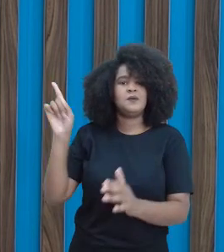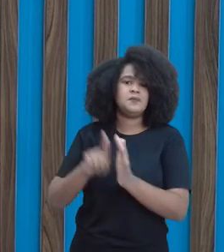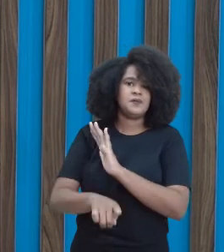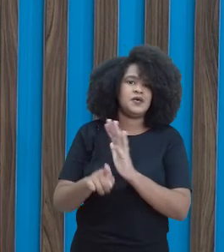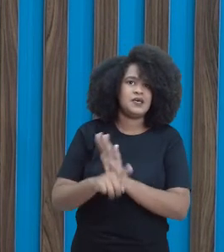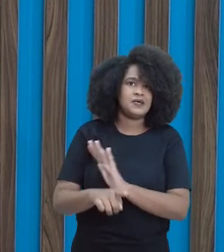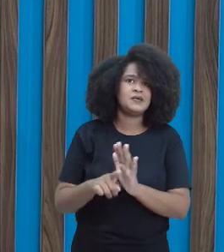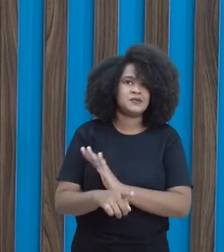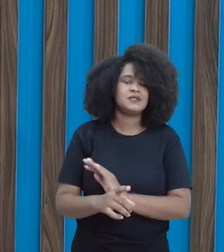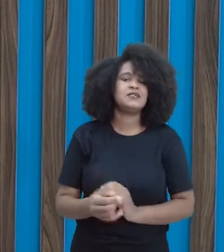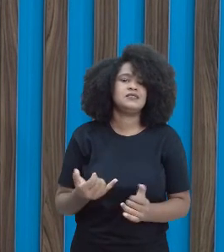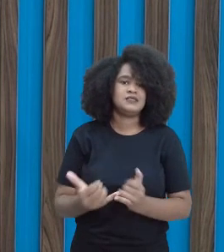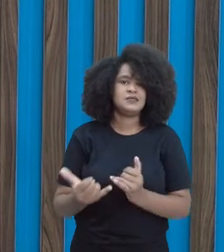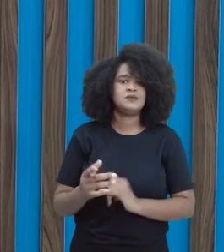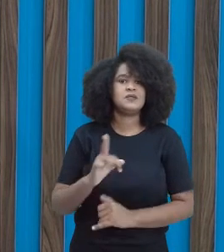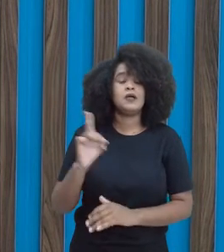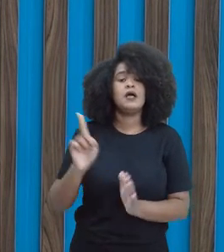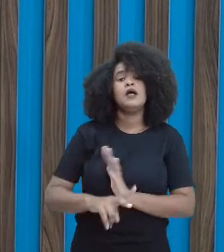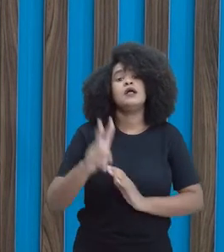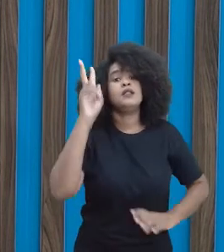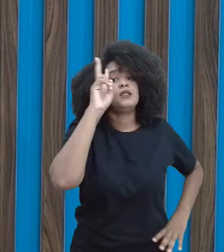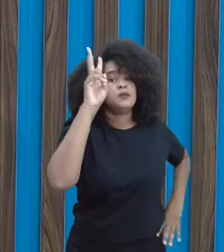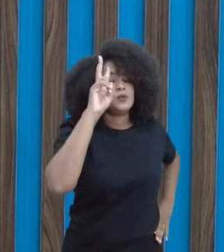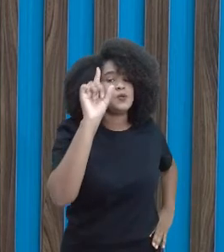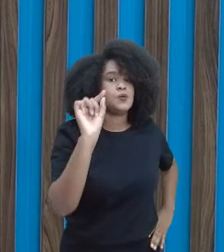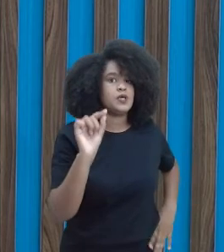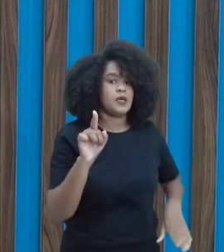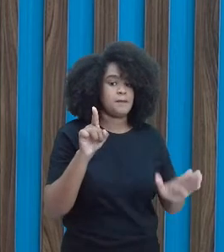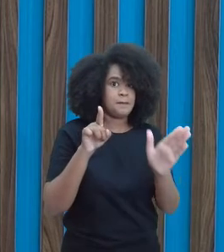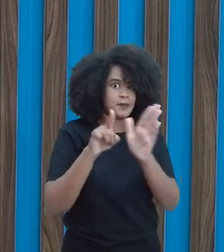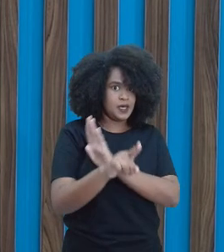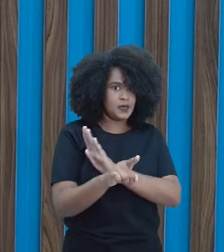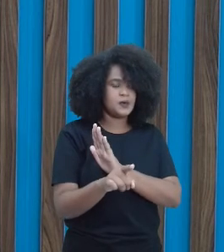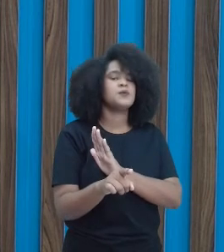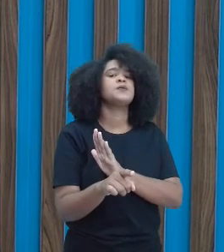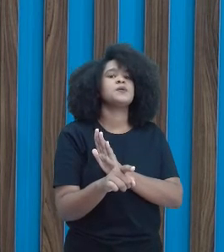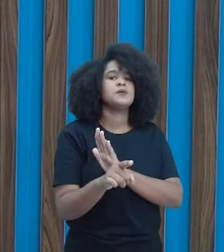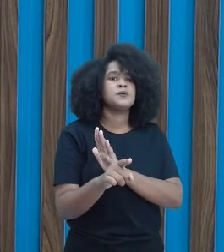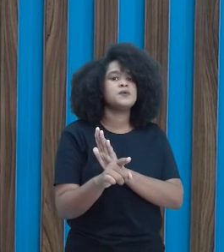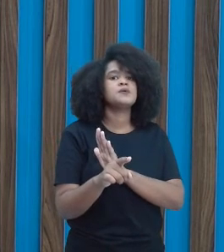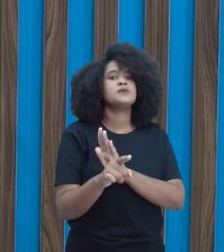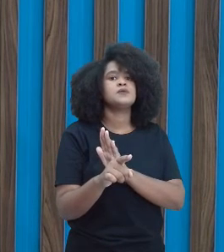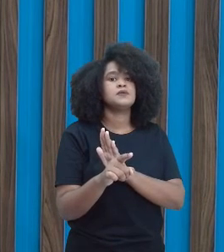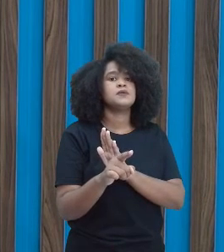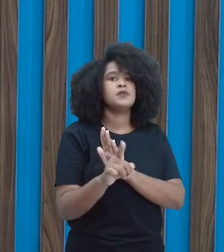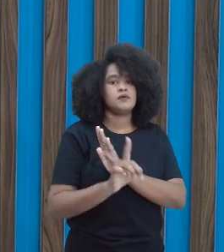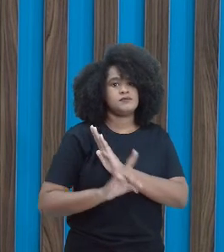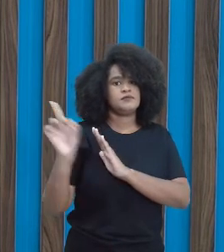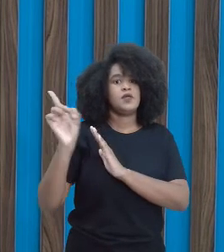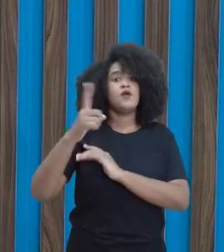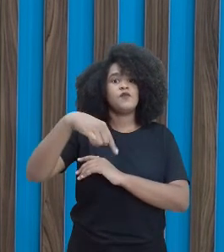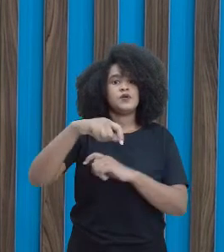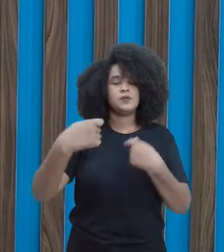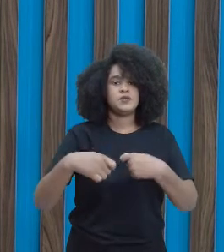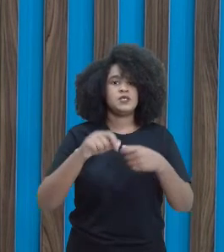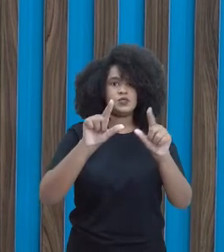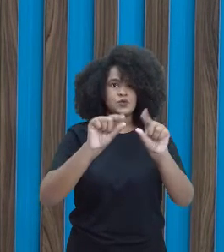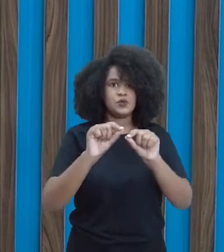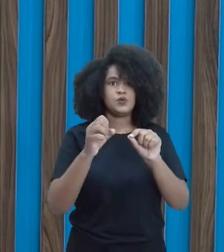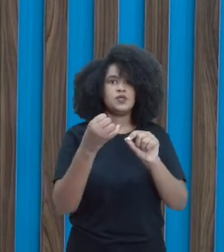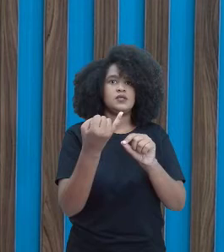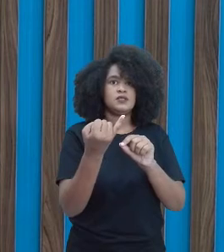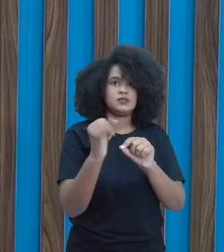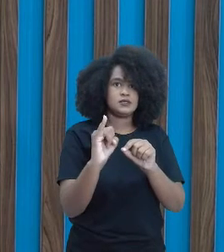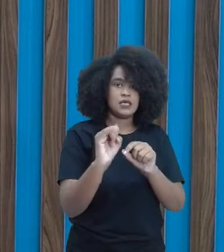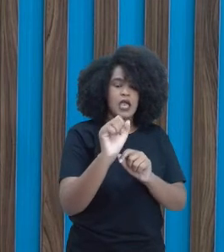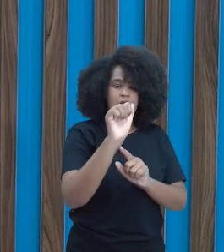duas afirmativas aí. Lembrando que essa afirmativa, pessoal, para quem está respondendo, você vai escolher se a